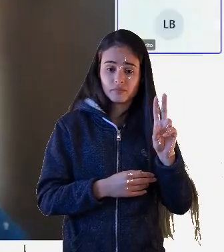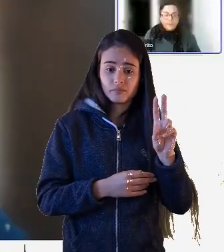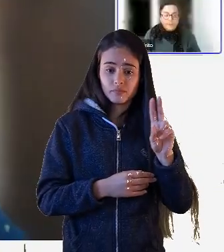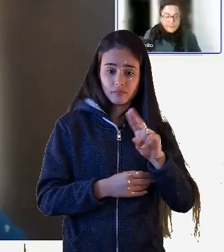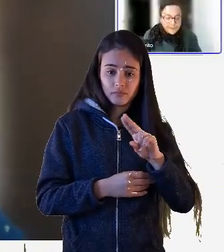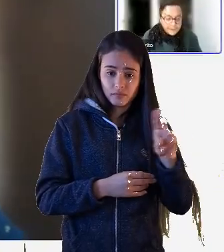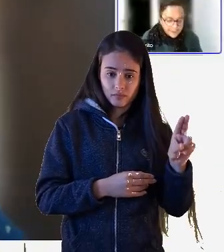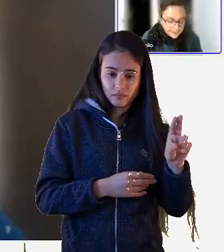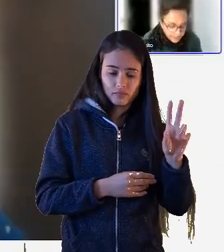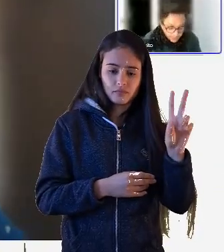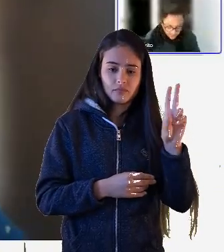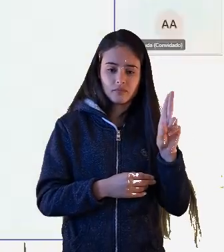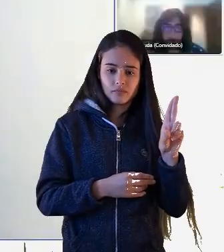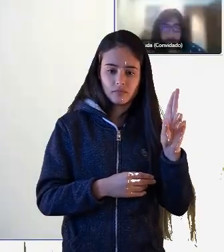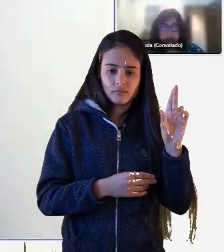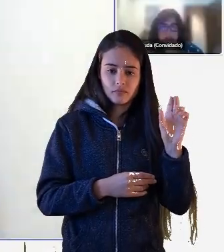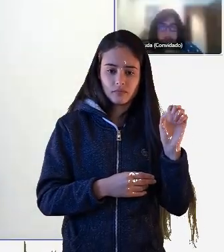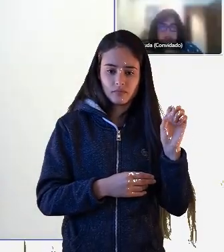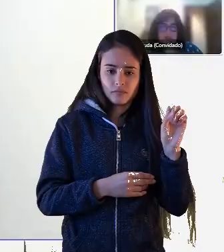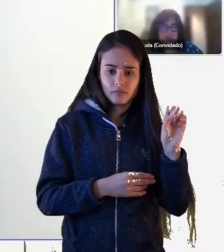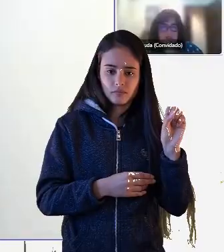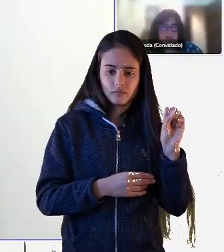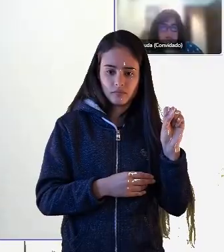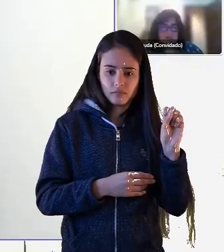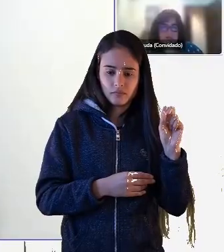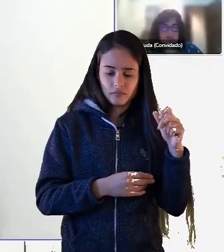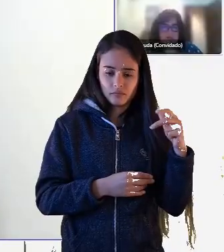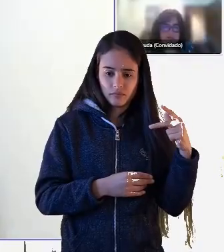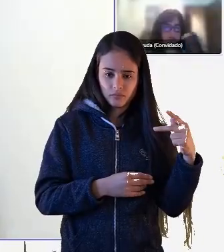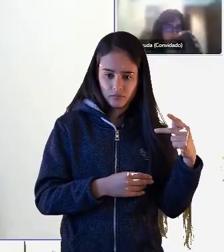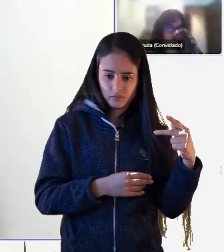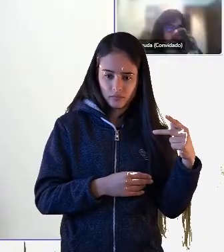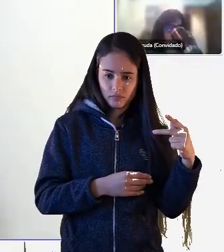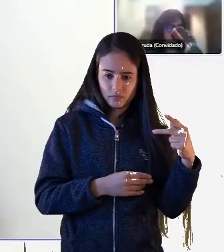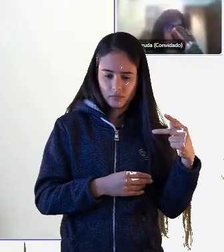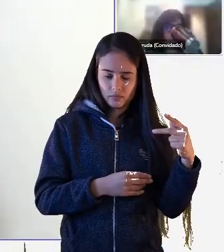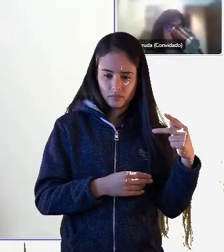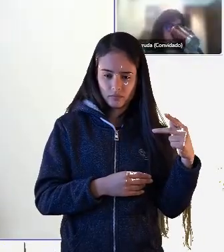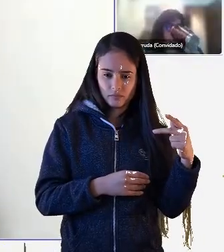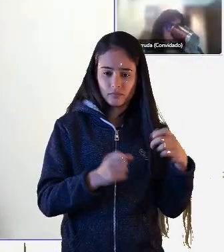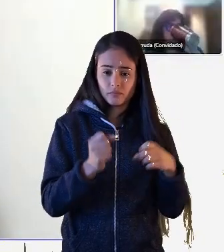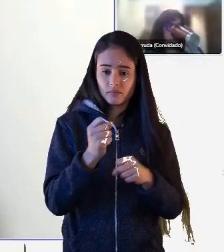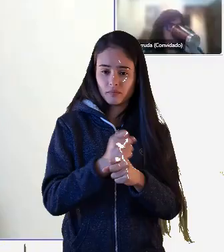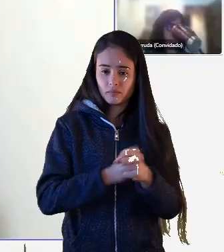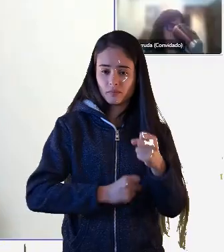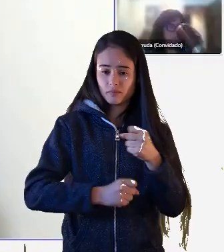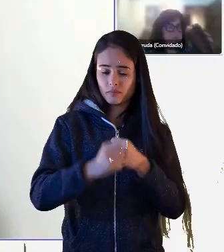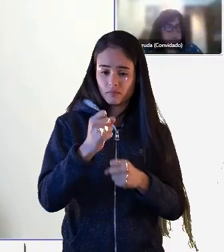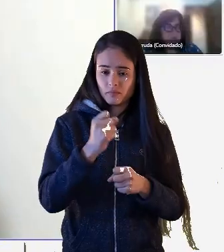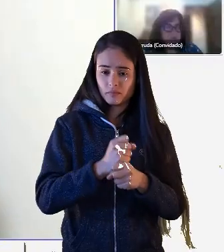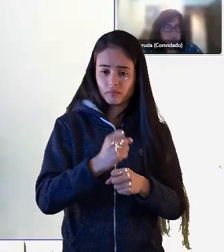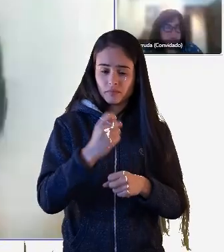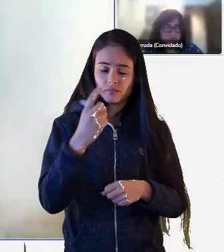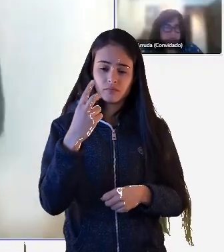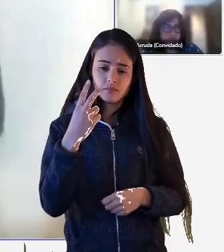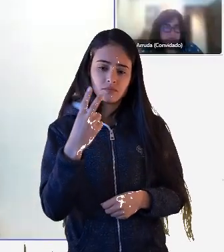Eu fiquei muito fascinado pelo que você falou a respeito da música, né? Que é uma coisa tão óbvia, porque a música